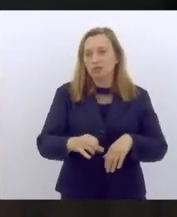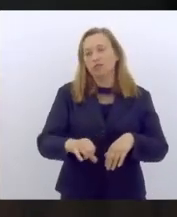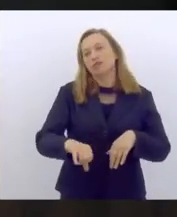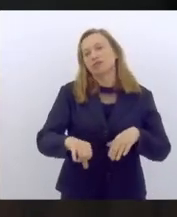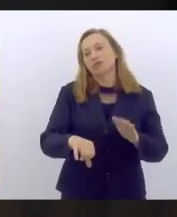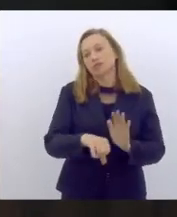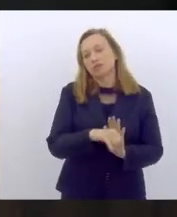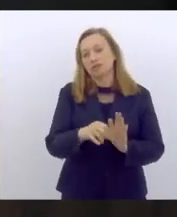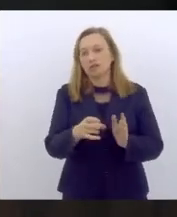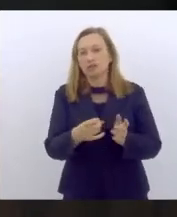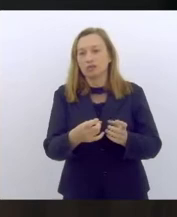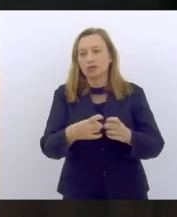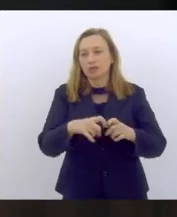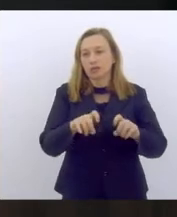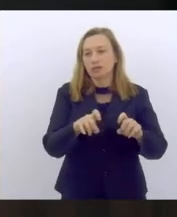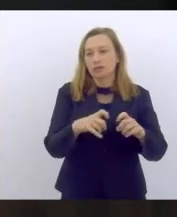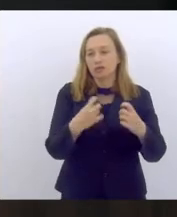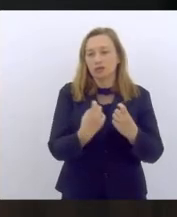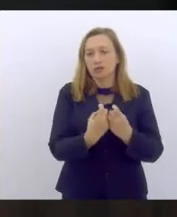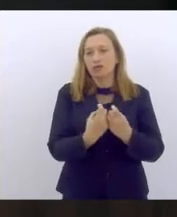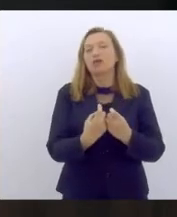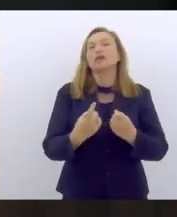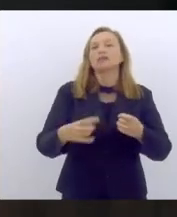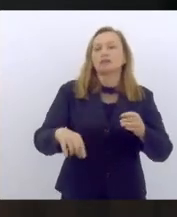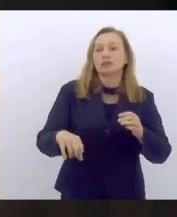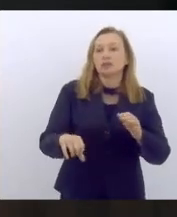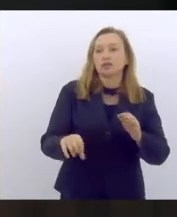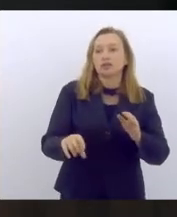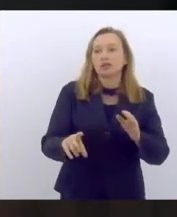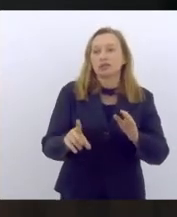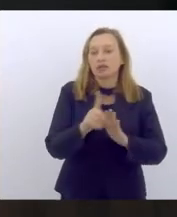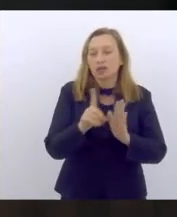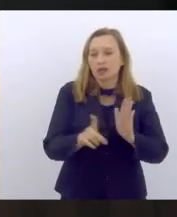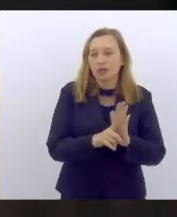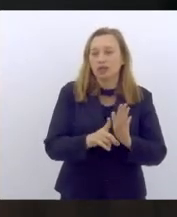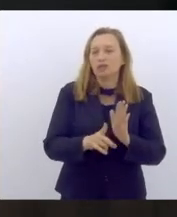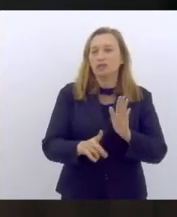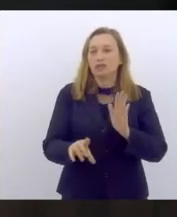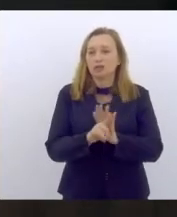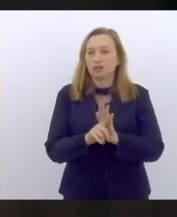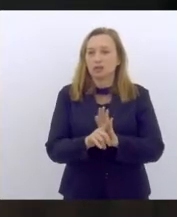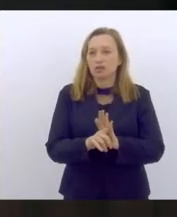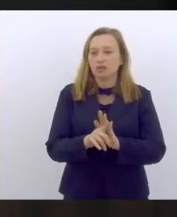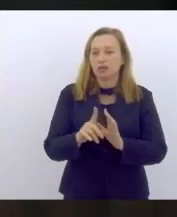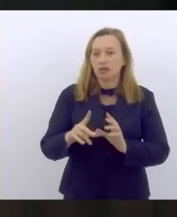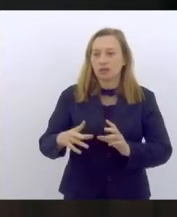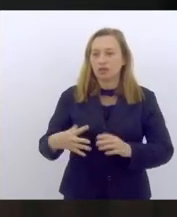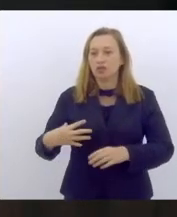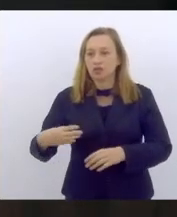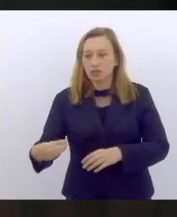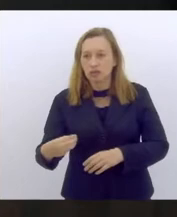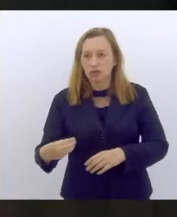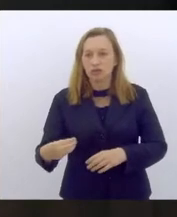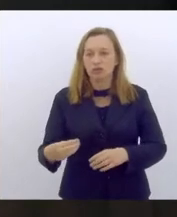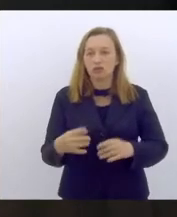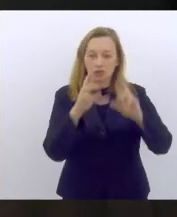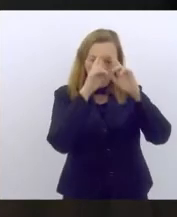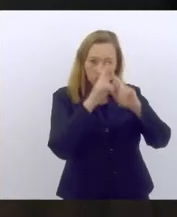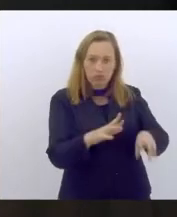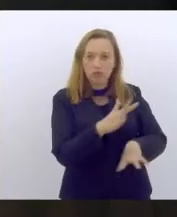título sexto do Decreto Lei 2848 e os herdeiros dos casos de crime contra o respeito aos mortos